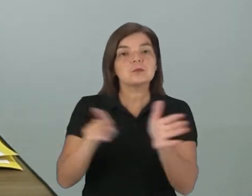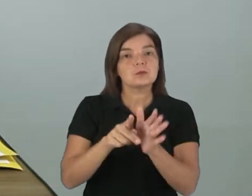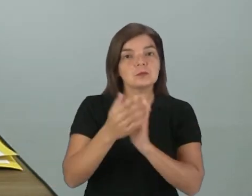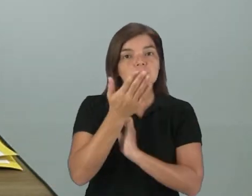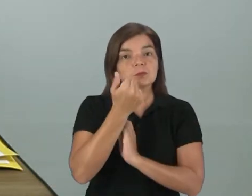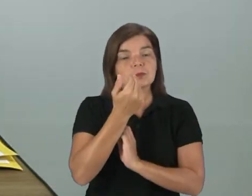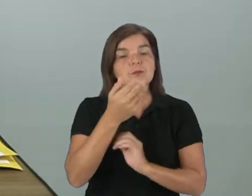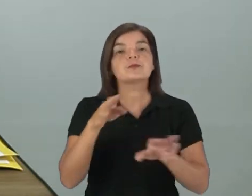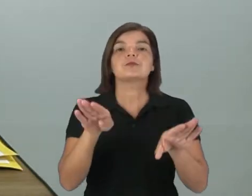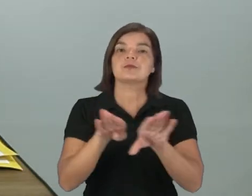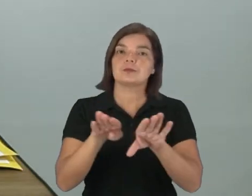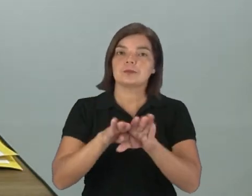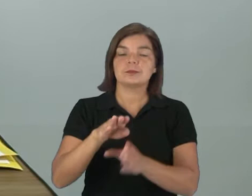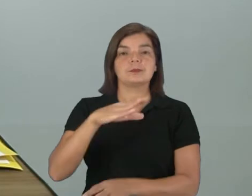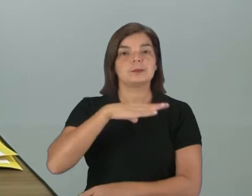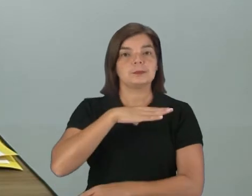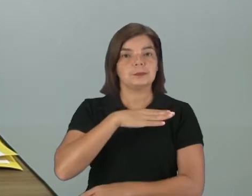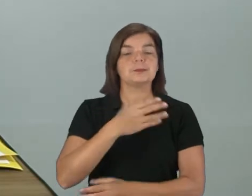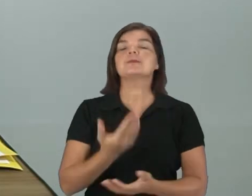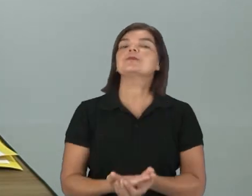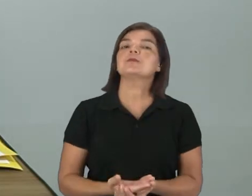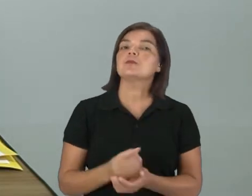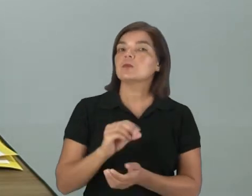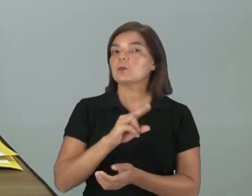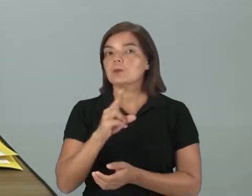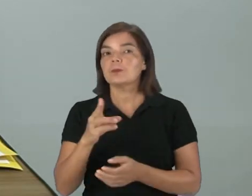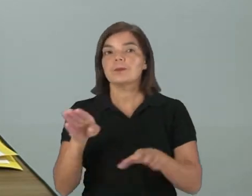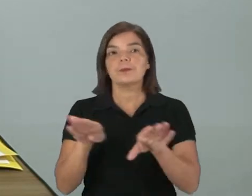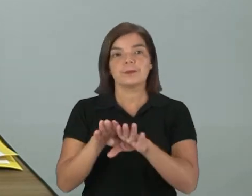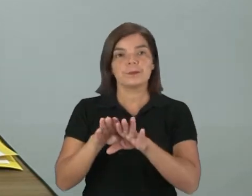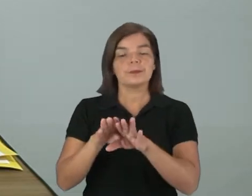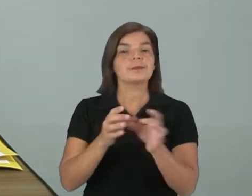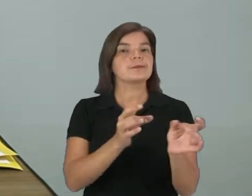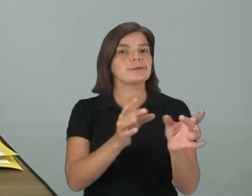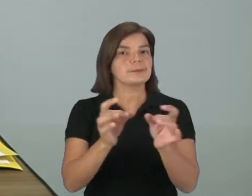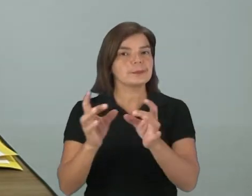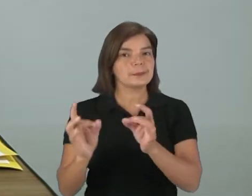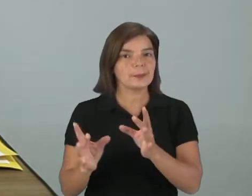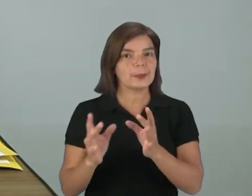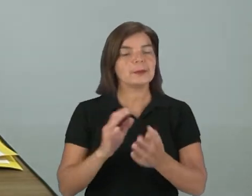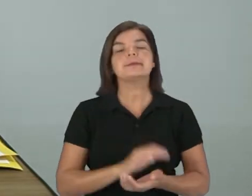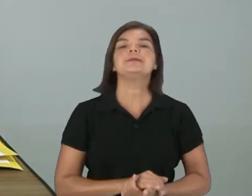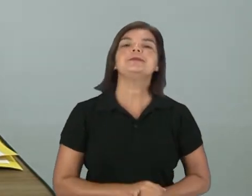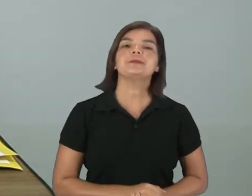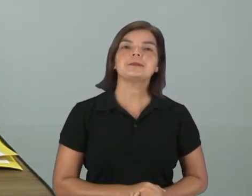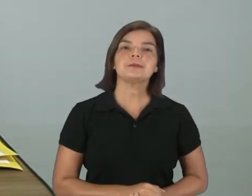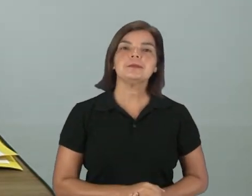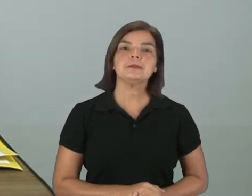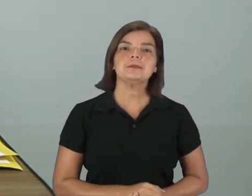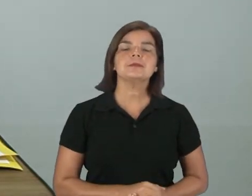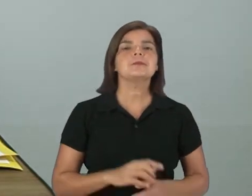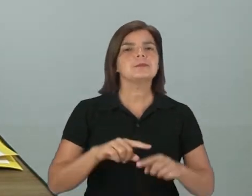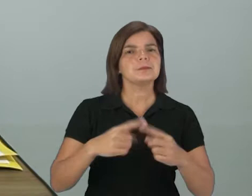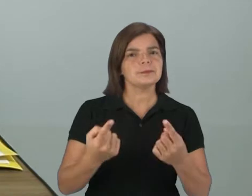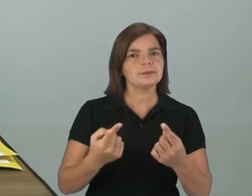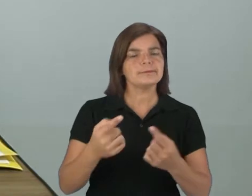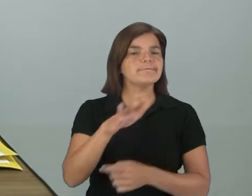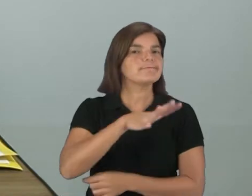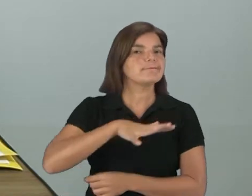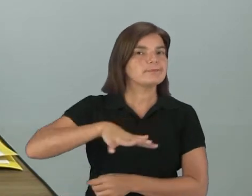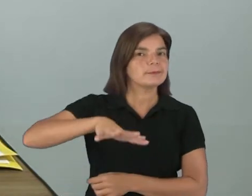na cidade para o seu próprio consumo ou também para a venda, certo? Mas na sua